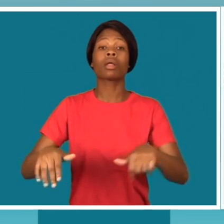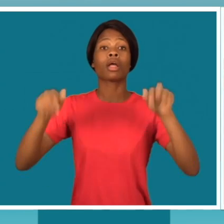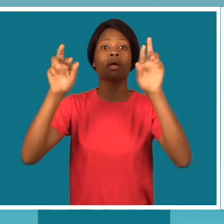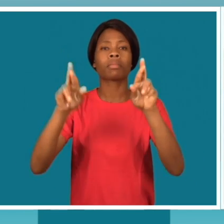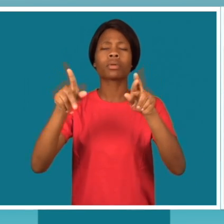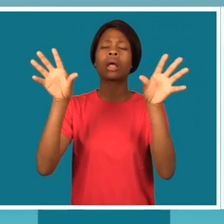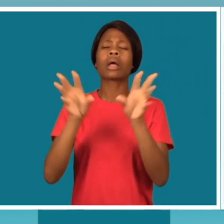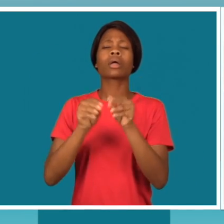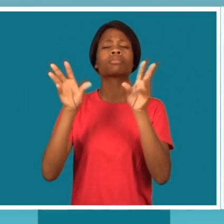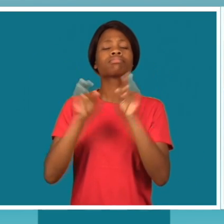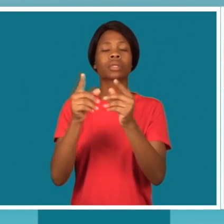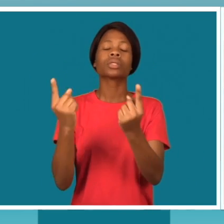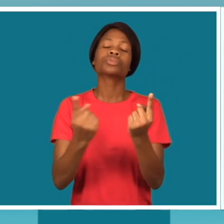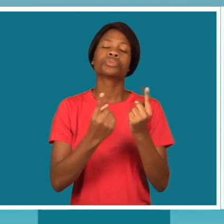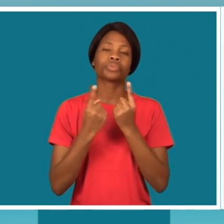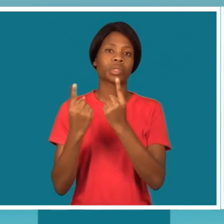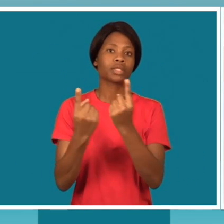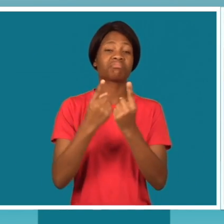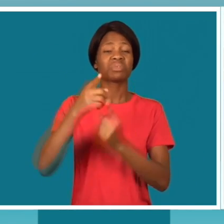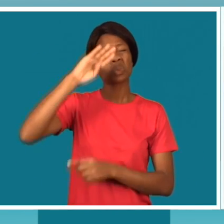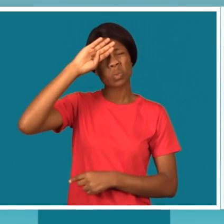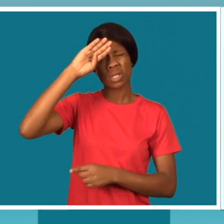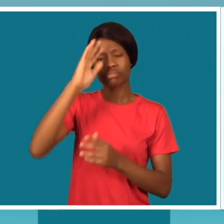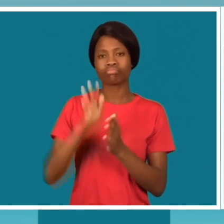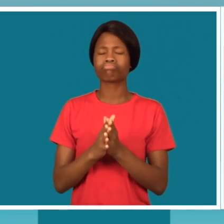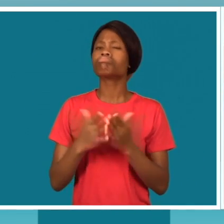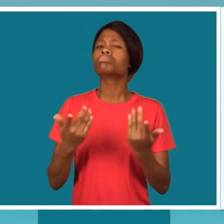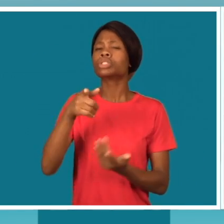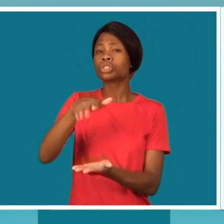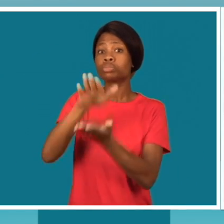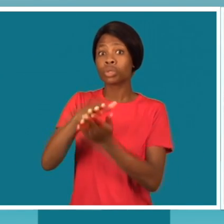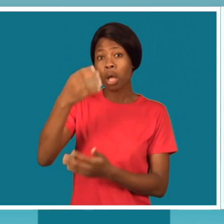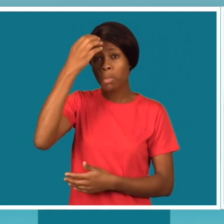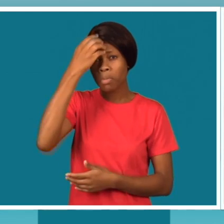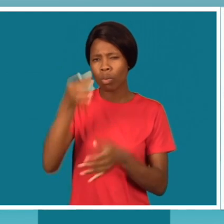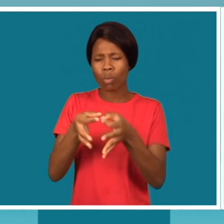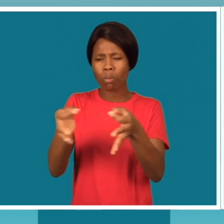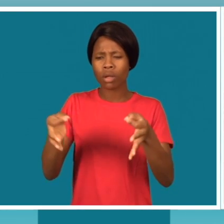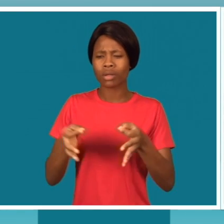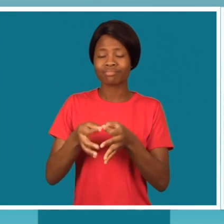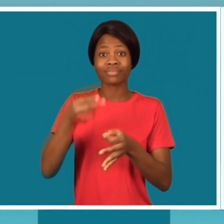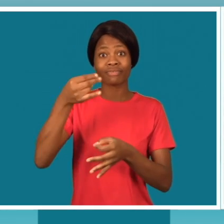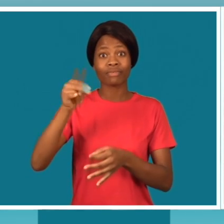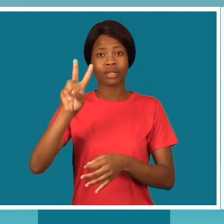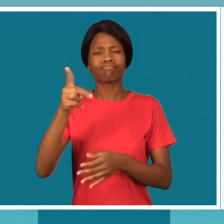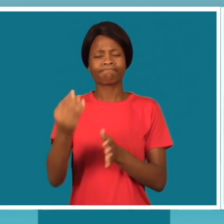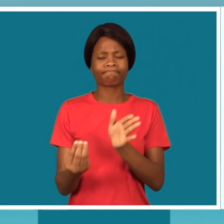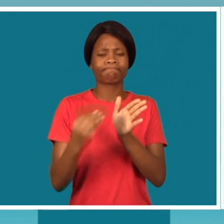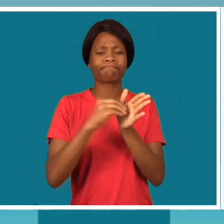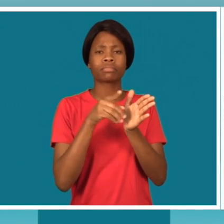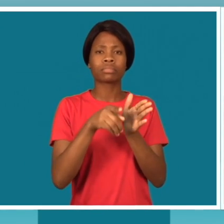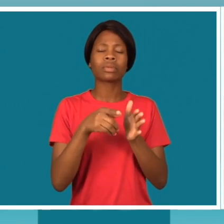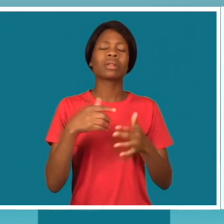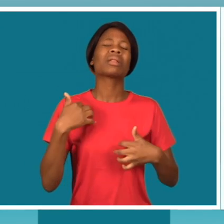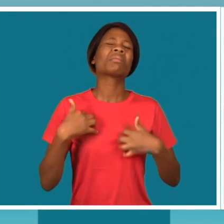ao Departamento de HIV da Assembleia da República do relatório situacional desta doença em Maputo. De